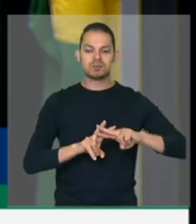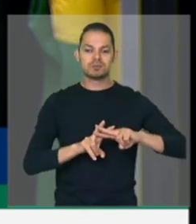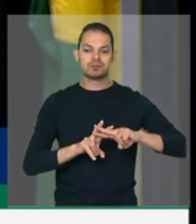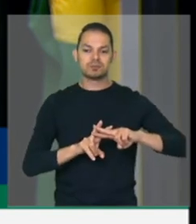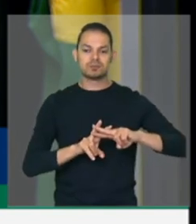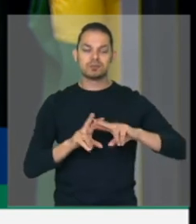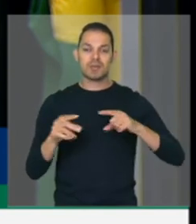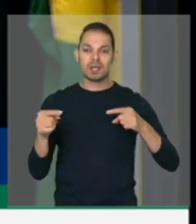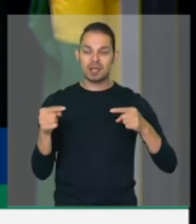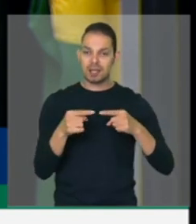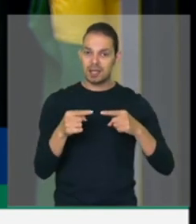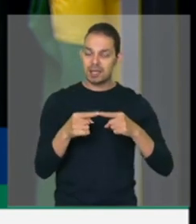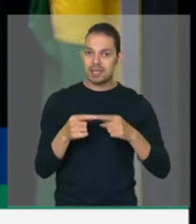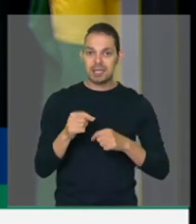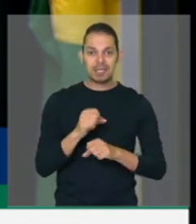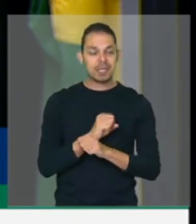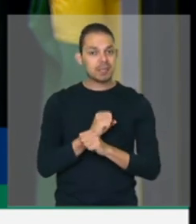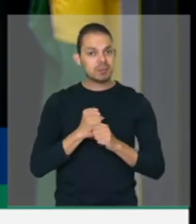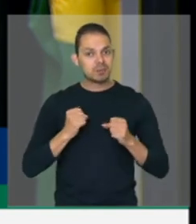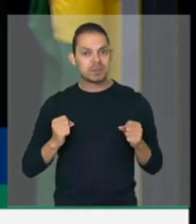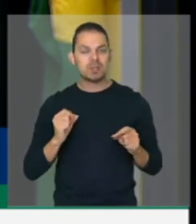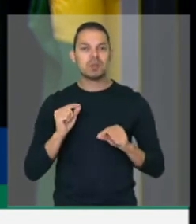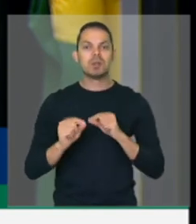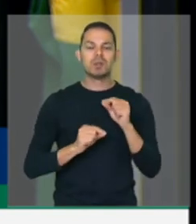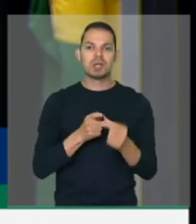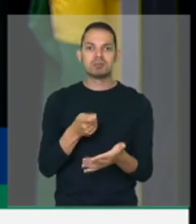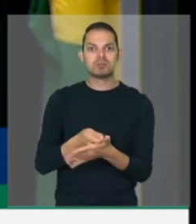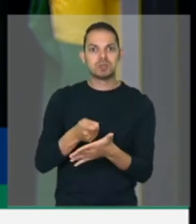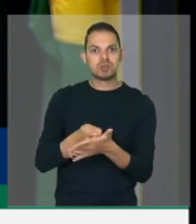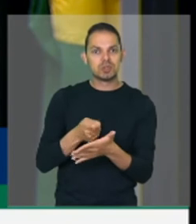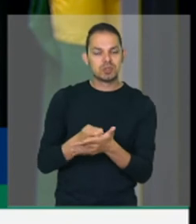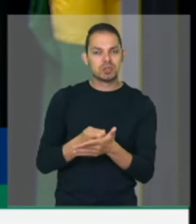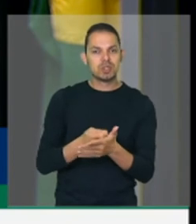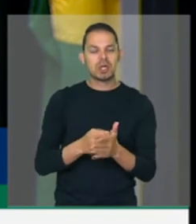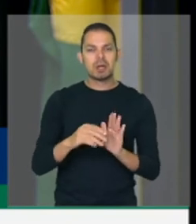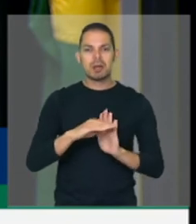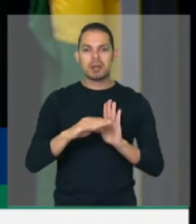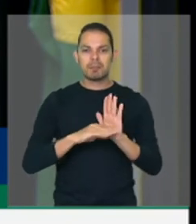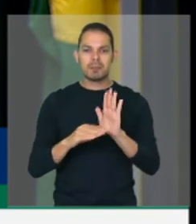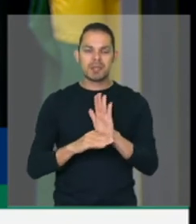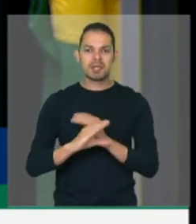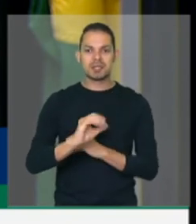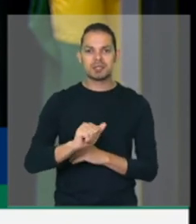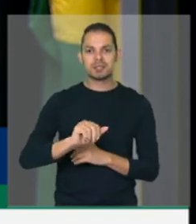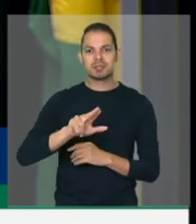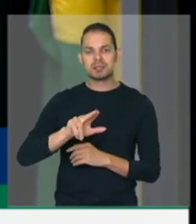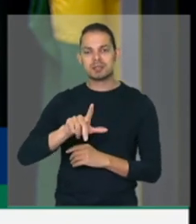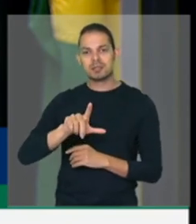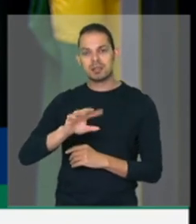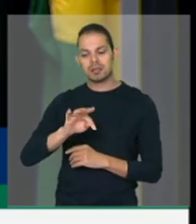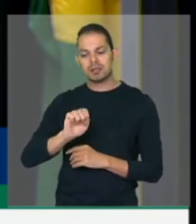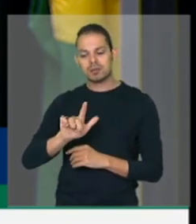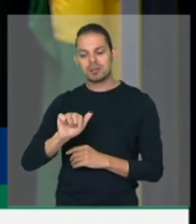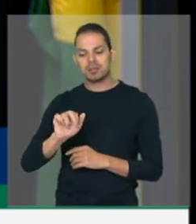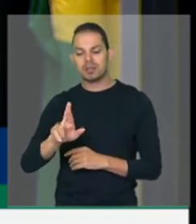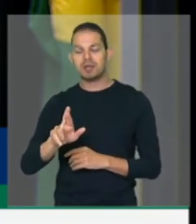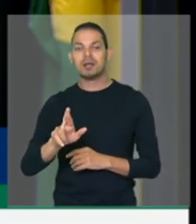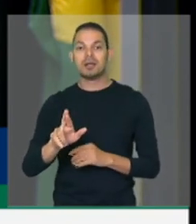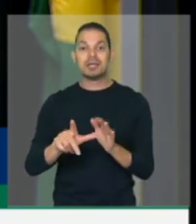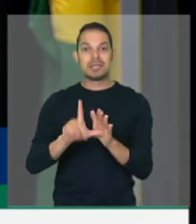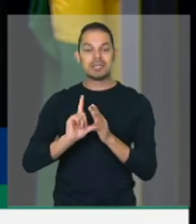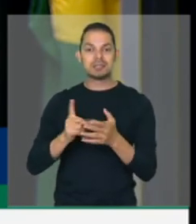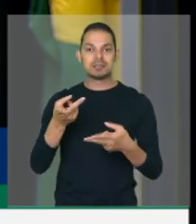com a impossibilidade de imposição de medidas cautelares alternativas à prisão já